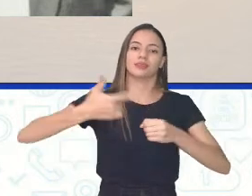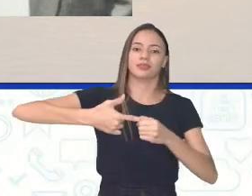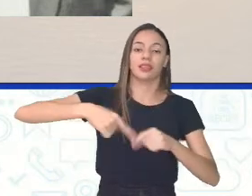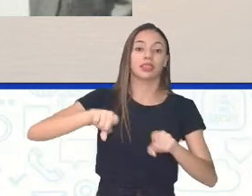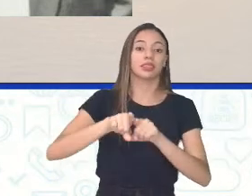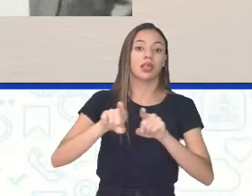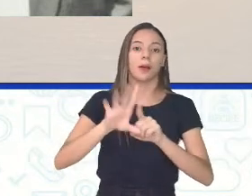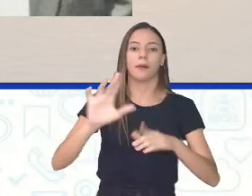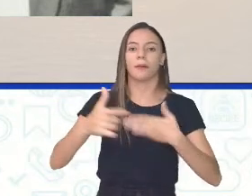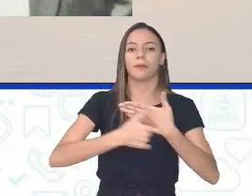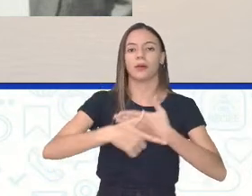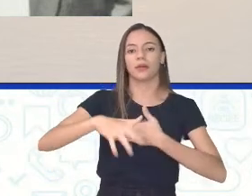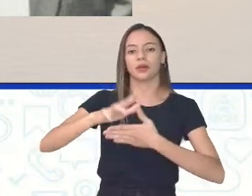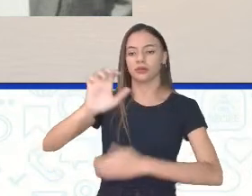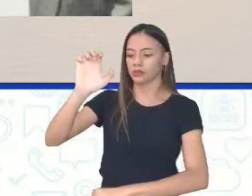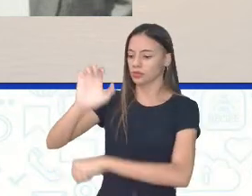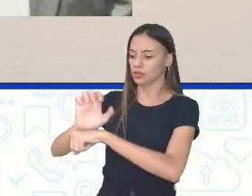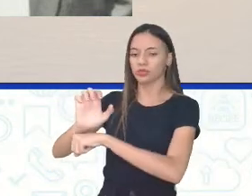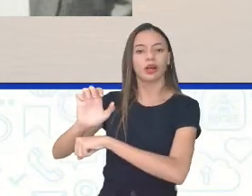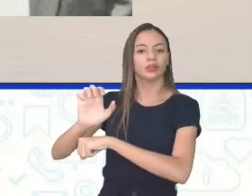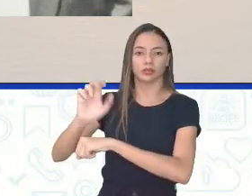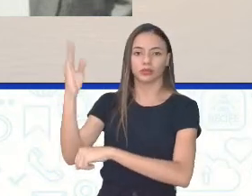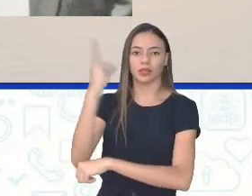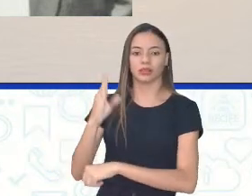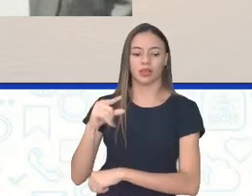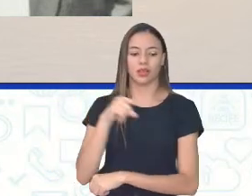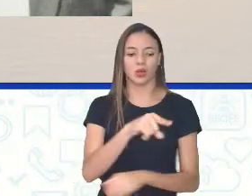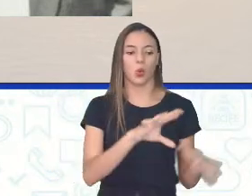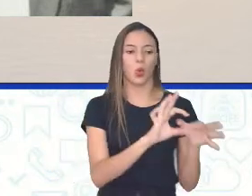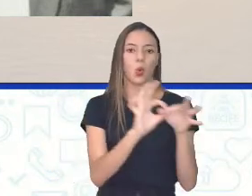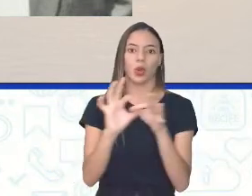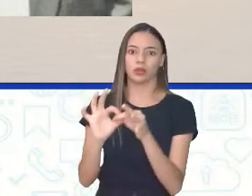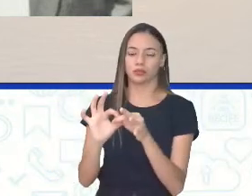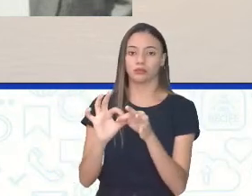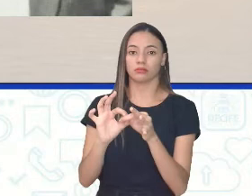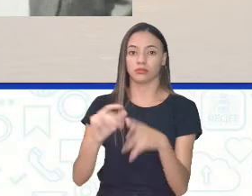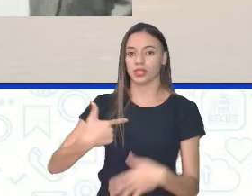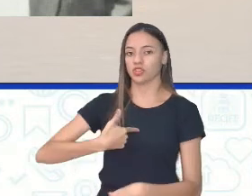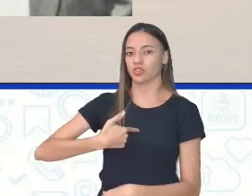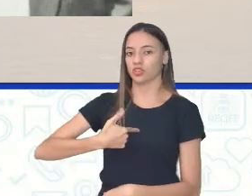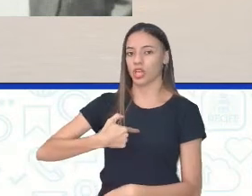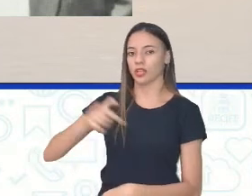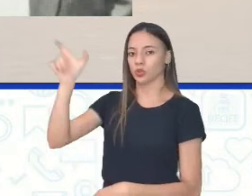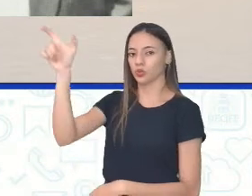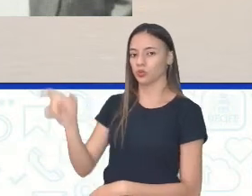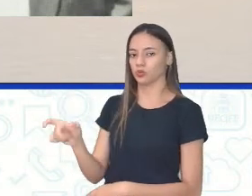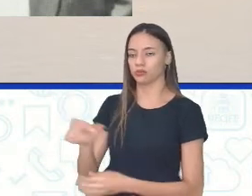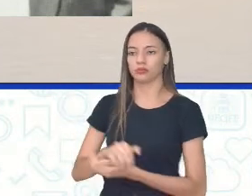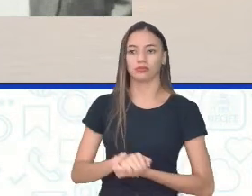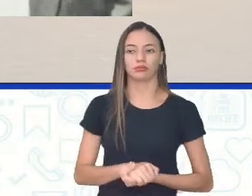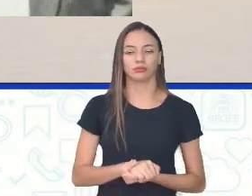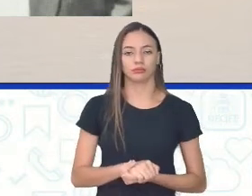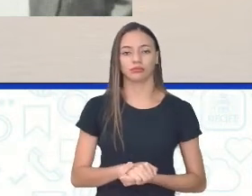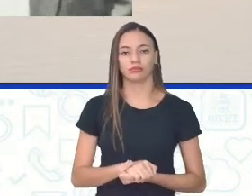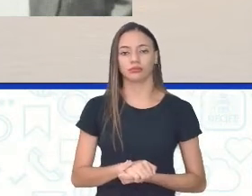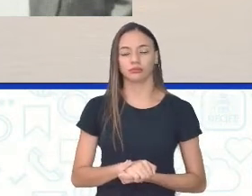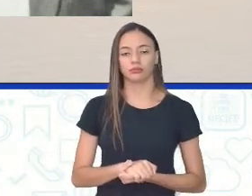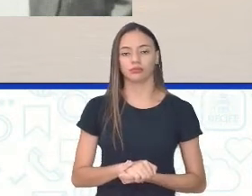papel do Estado brasileiro nesse contexto, né? Getúlio Vargas, que foi aí,